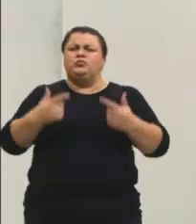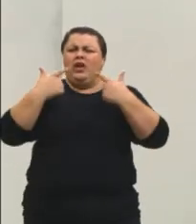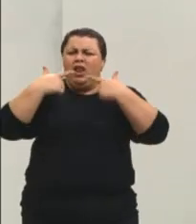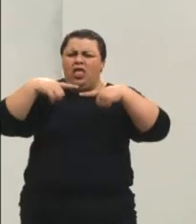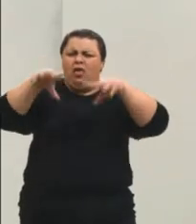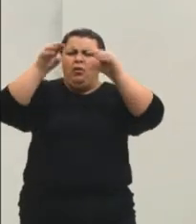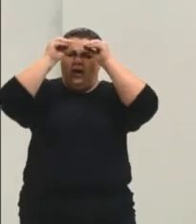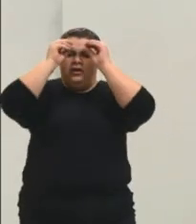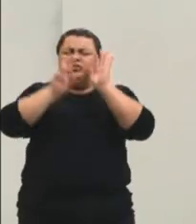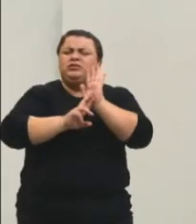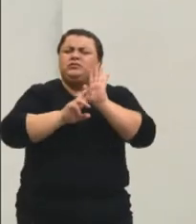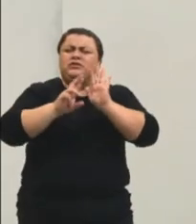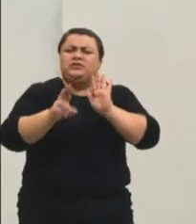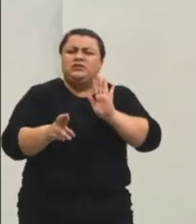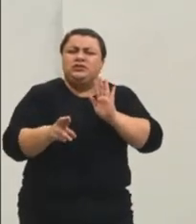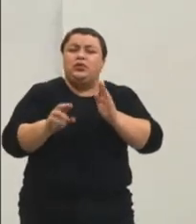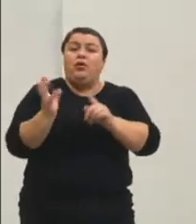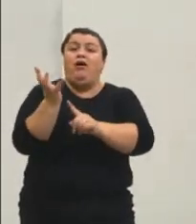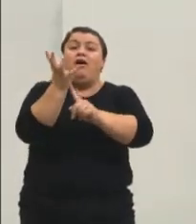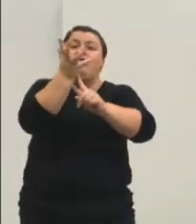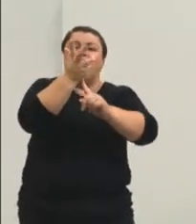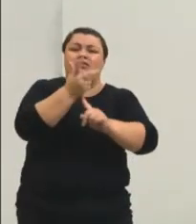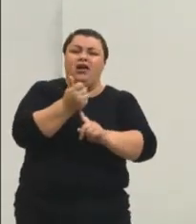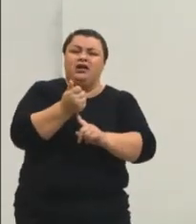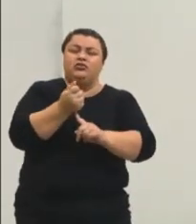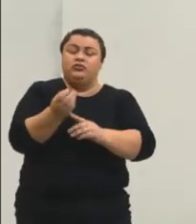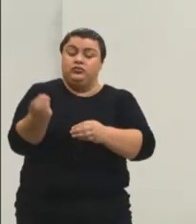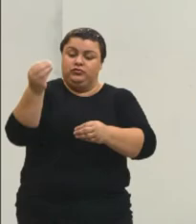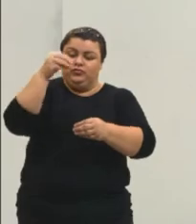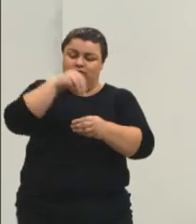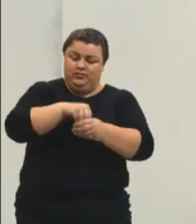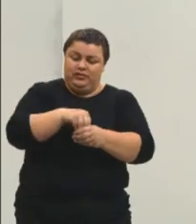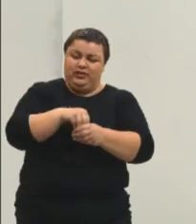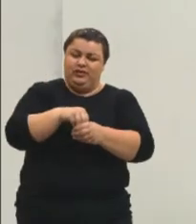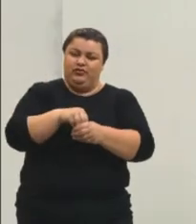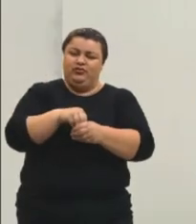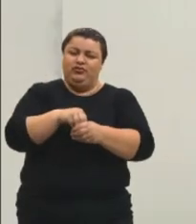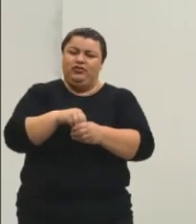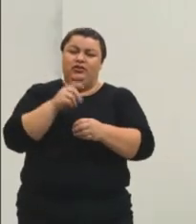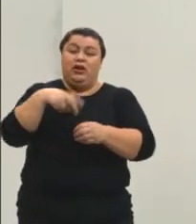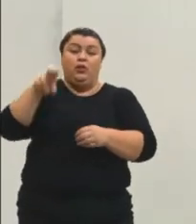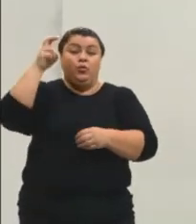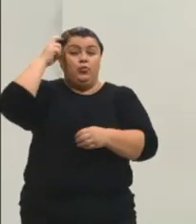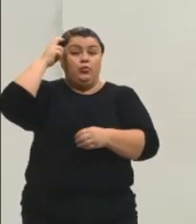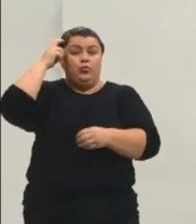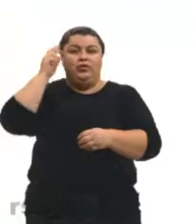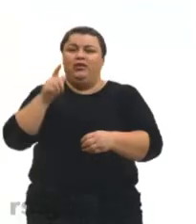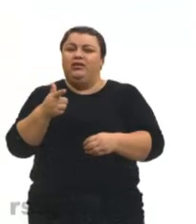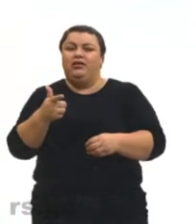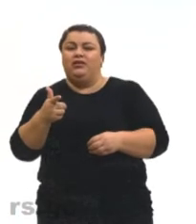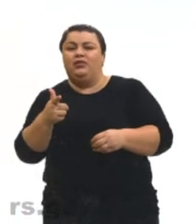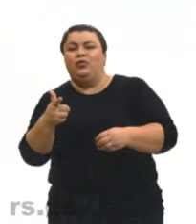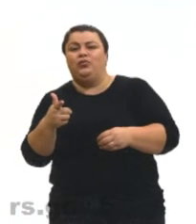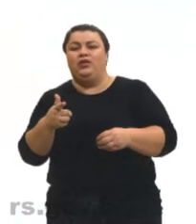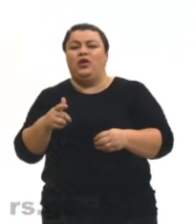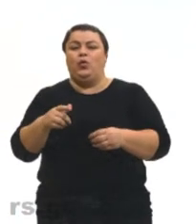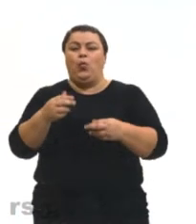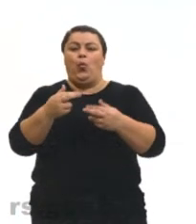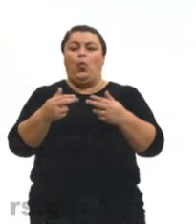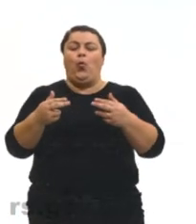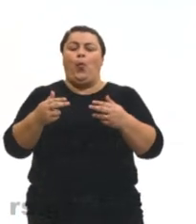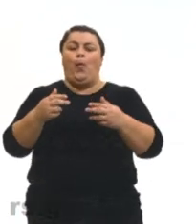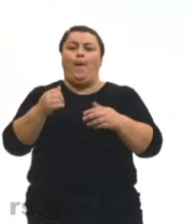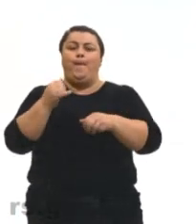linguagem as representações as artes fazem parte então daquele lado da cultura que não tem um suporte material